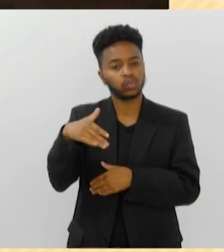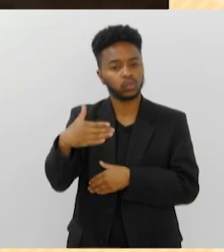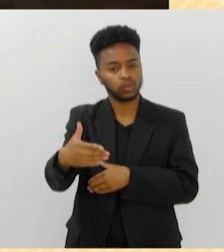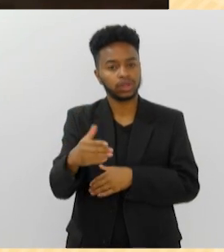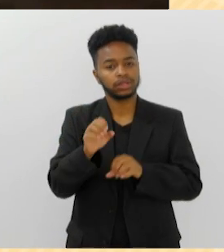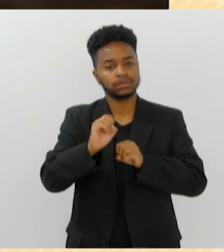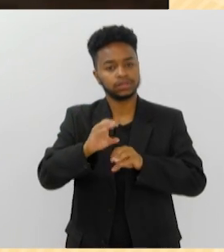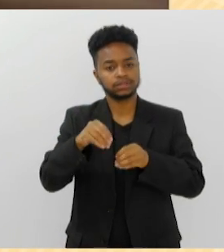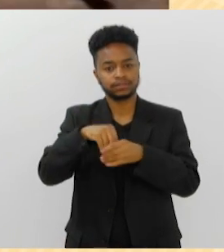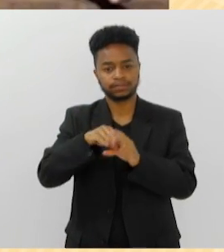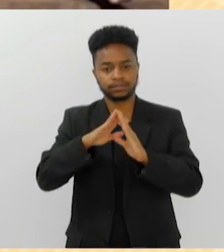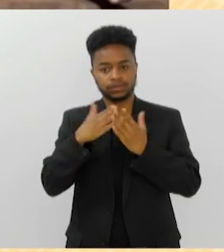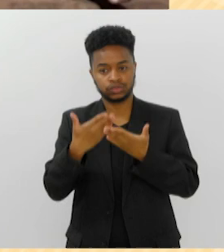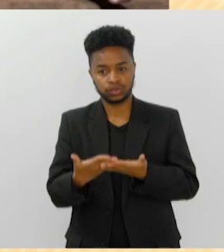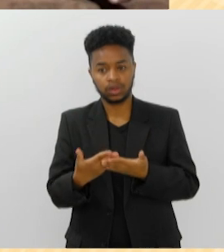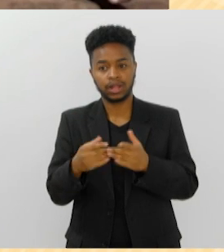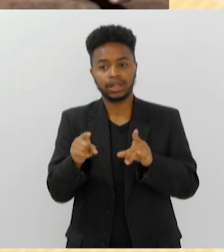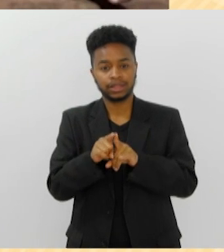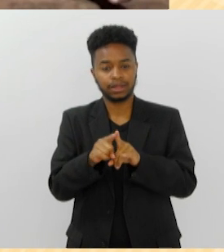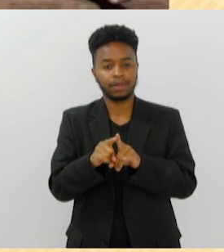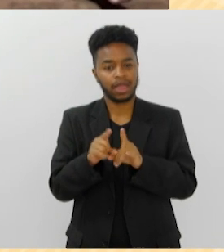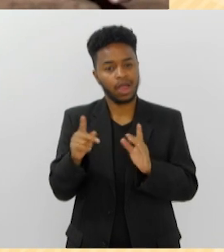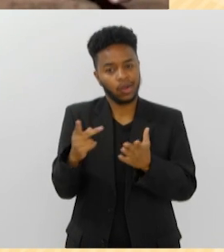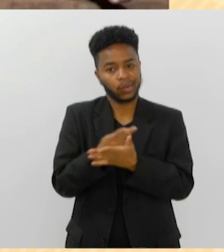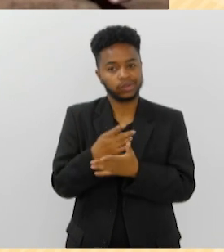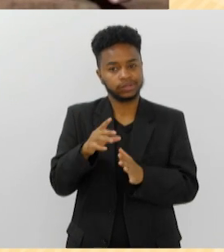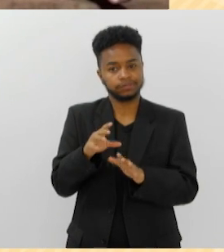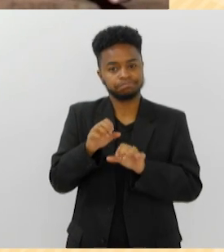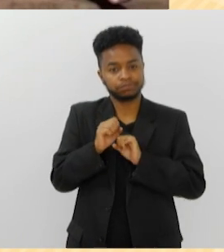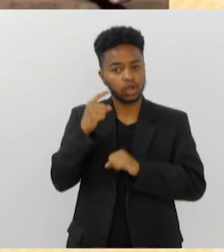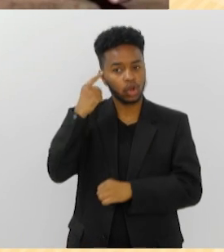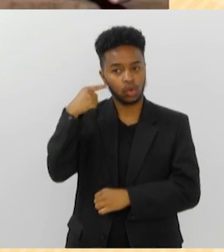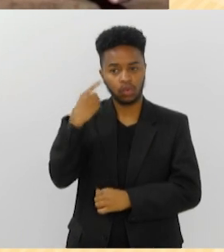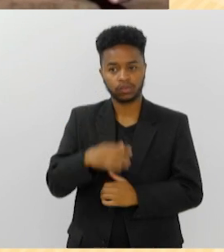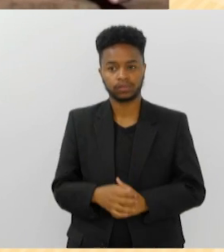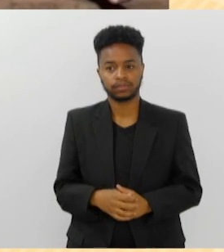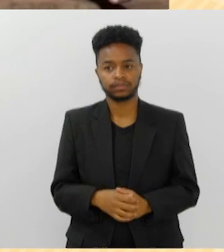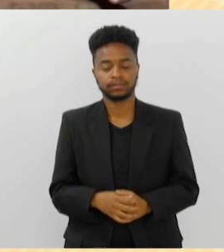ensino escolar, chegando até mesmo à loucura.